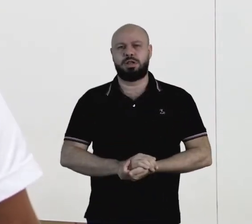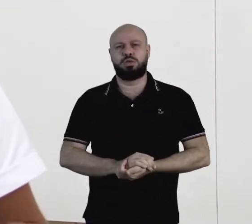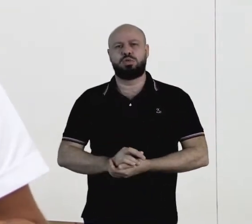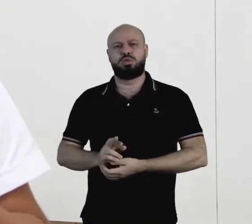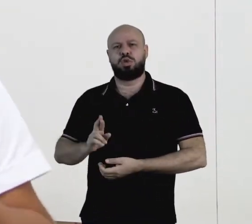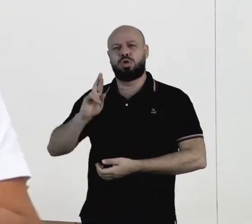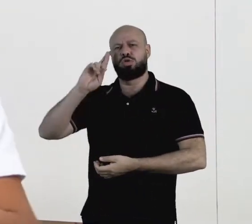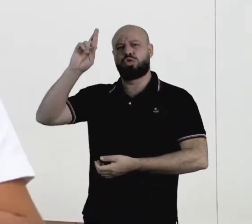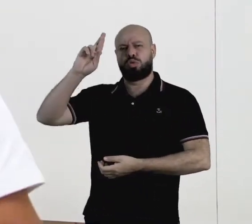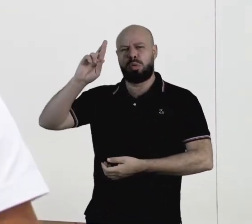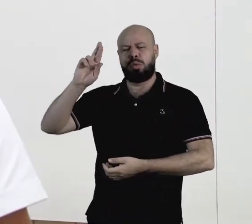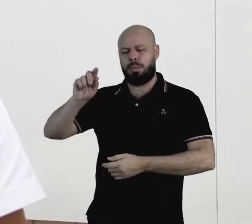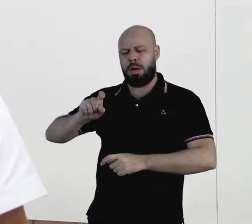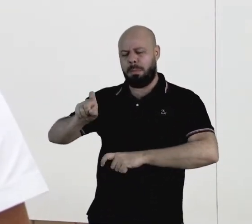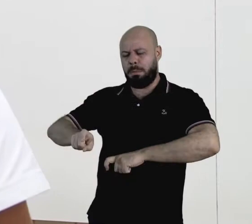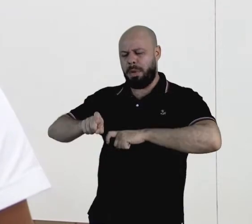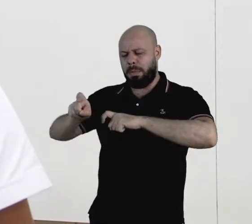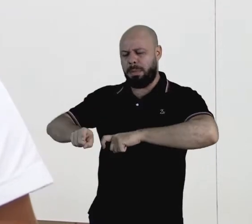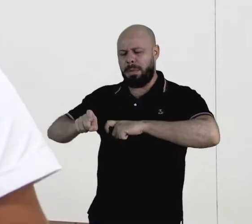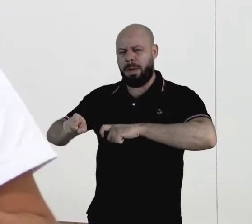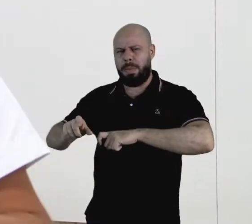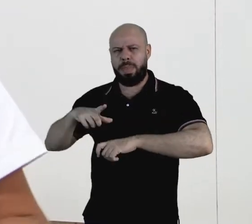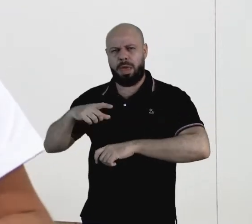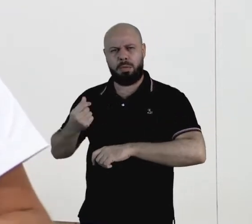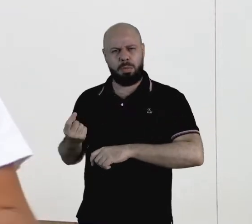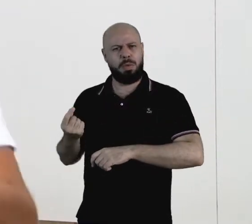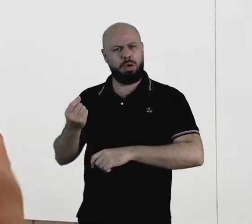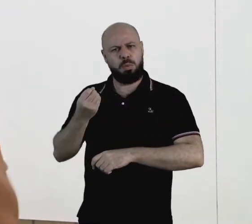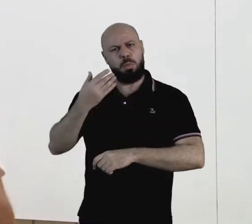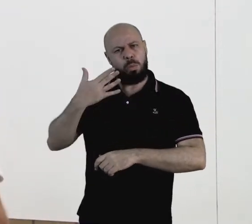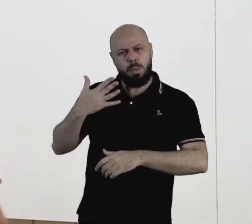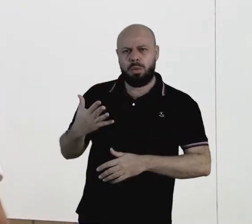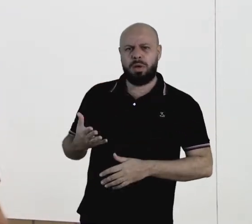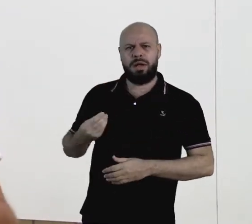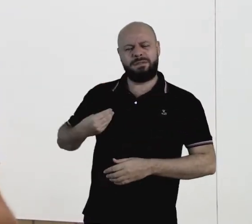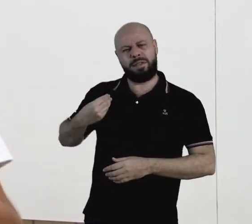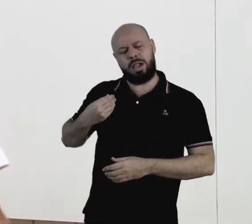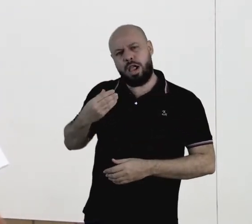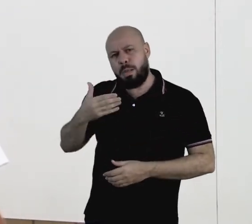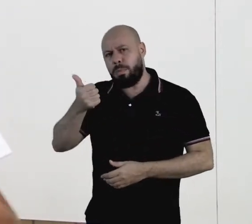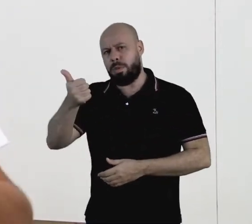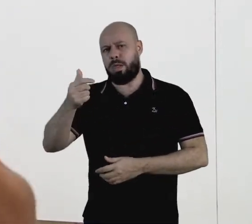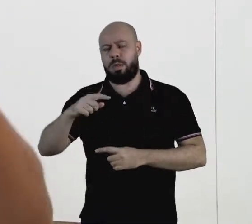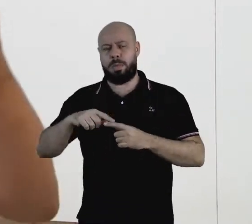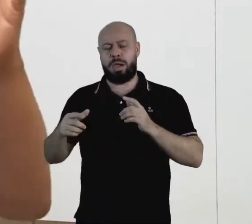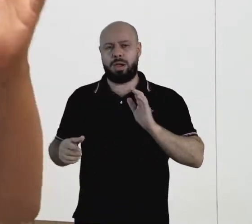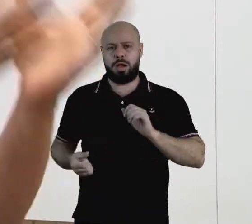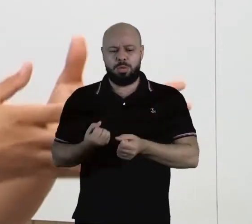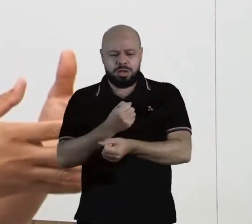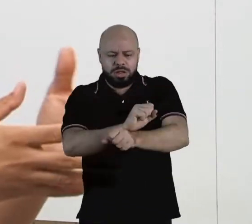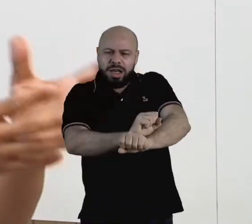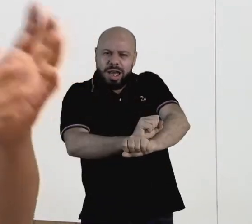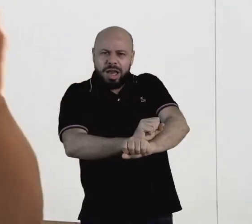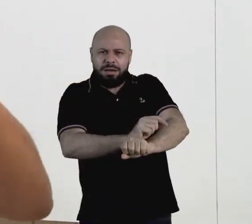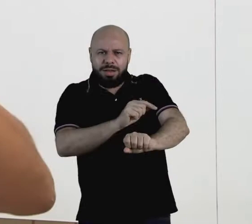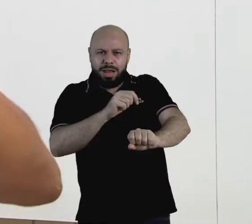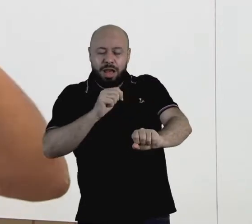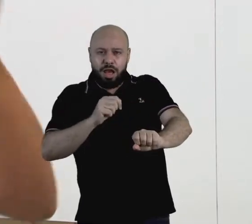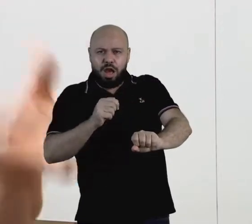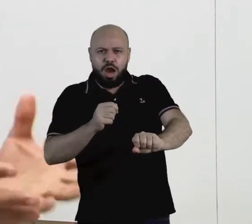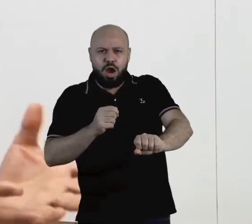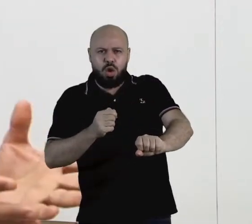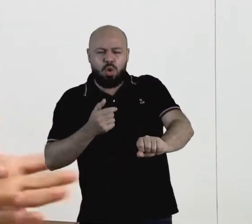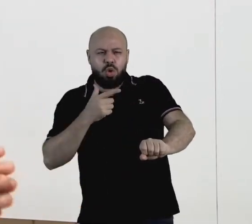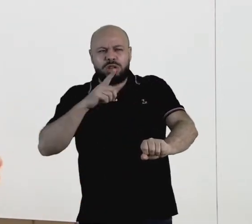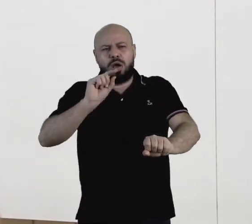fazendeiro, ele tinha todos os privilégios. E o escravo, mesmo tendo uma lei que concede direitos, que